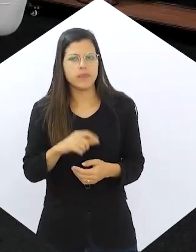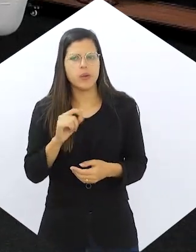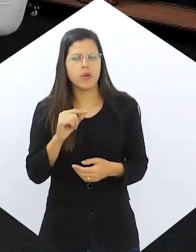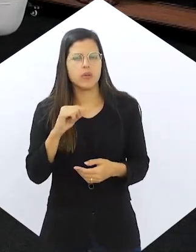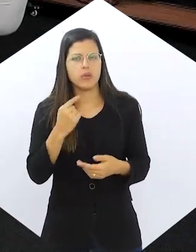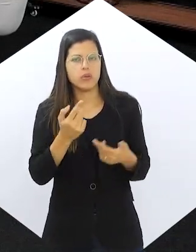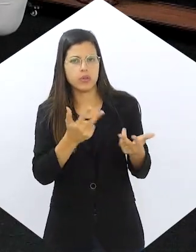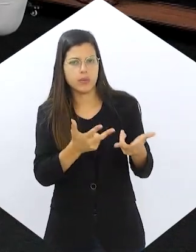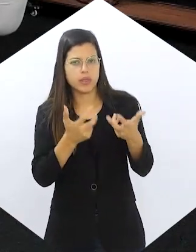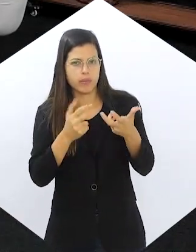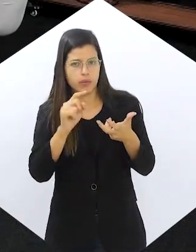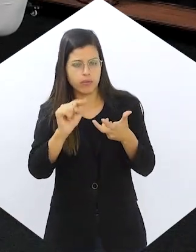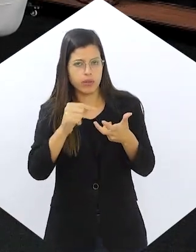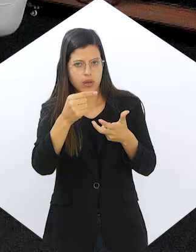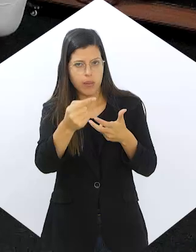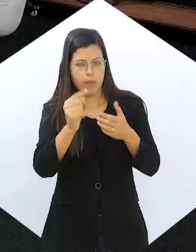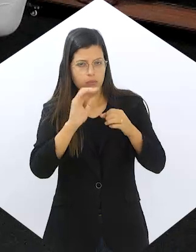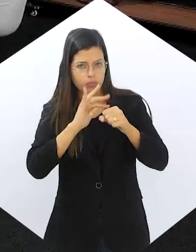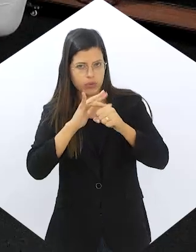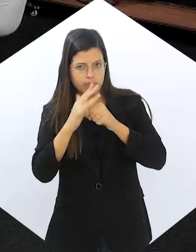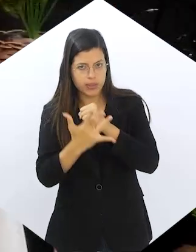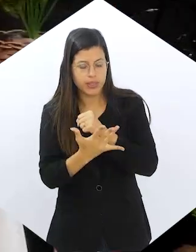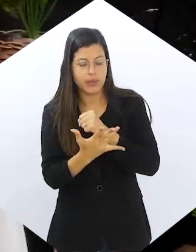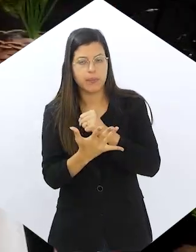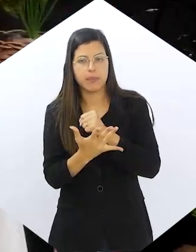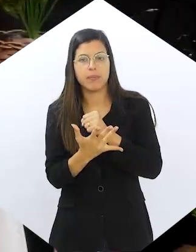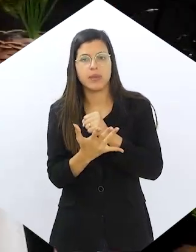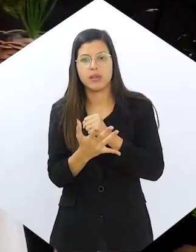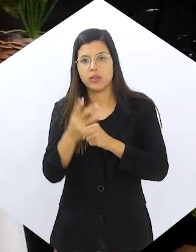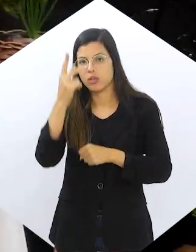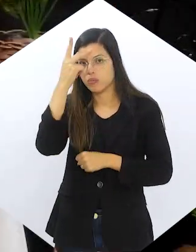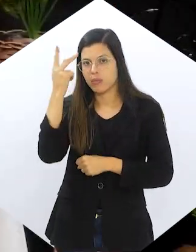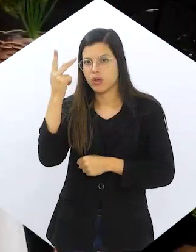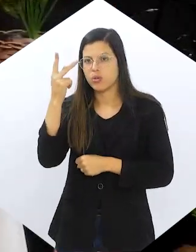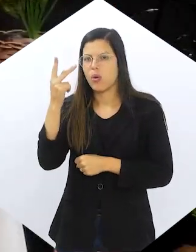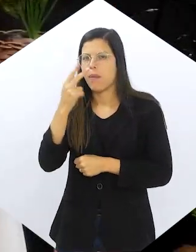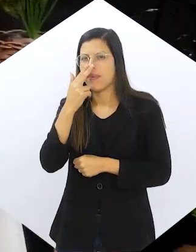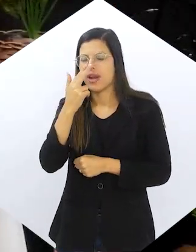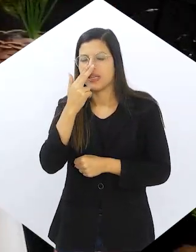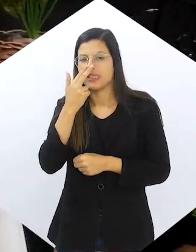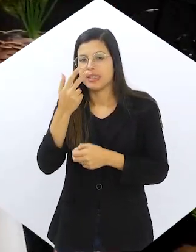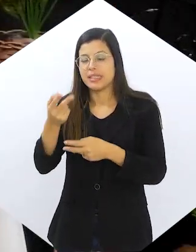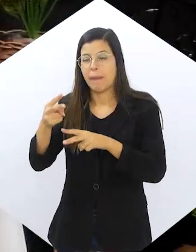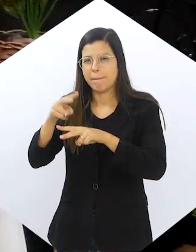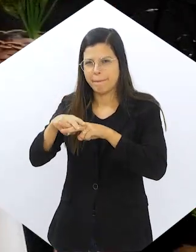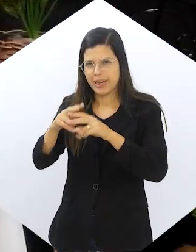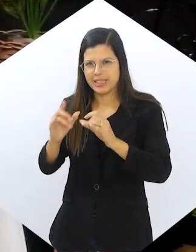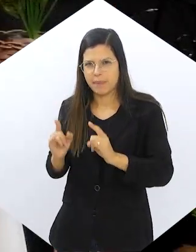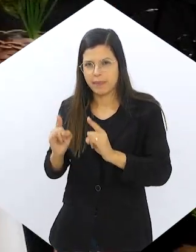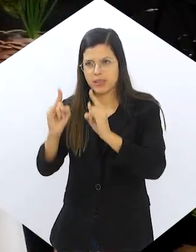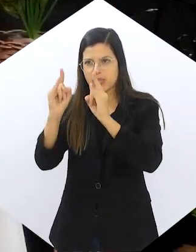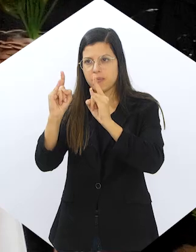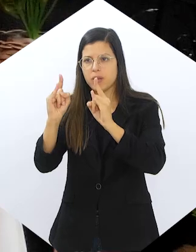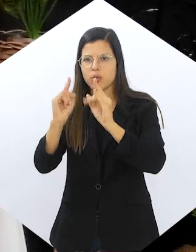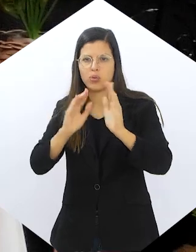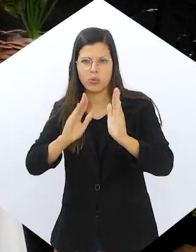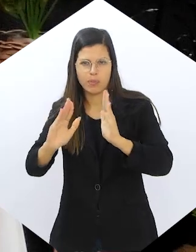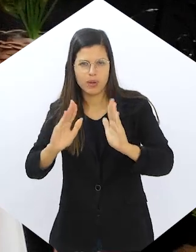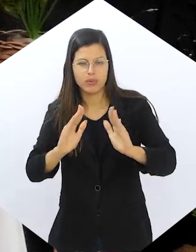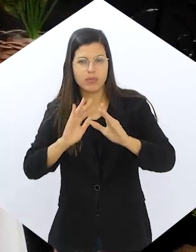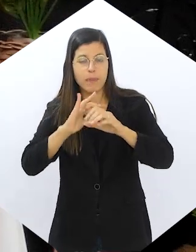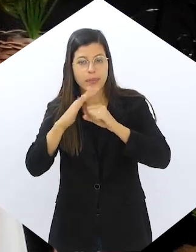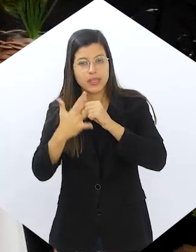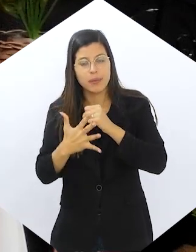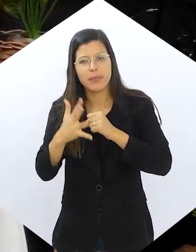que a gente percebe? Que pós-pandemia, muita gente que ficou presa em apartamento decidiu, até durante a pandemia,